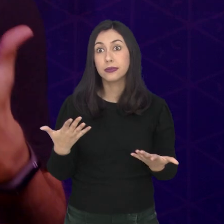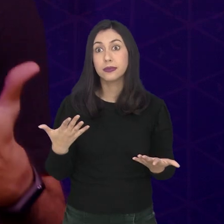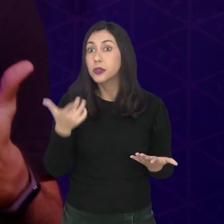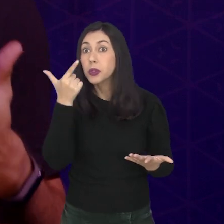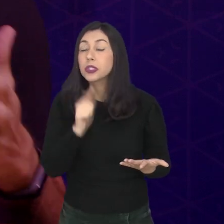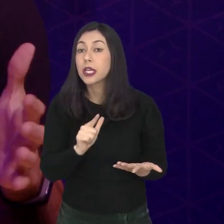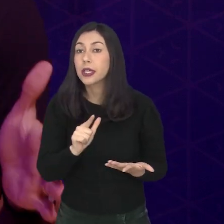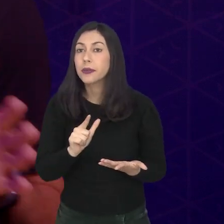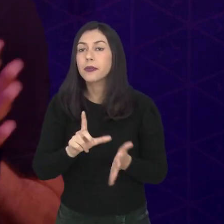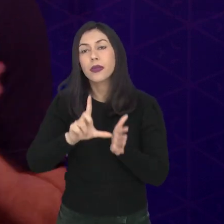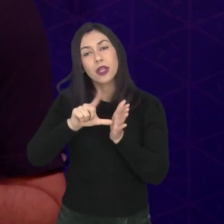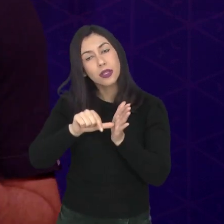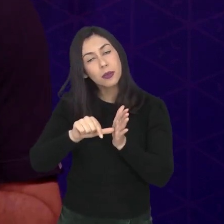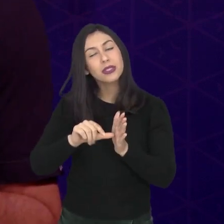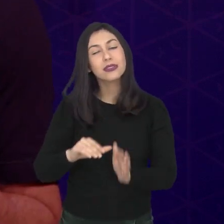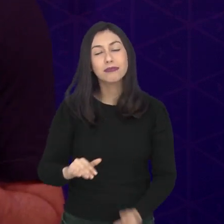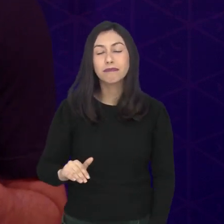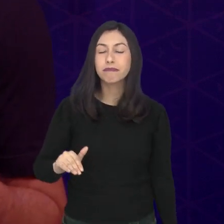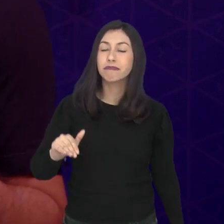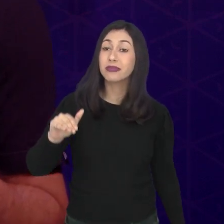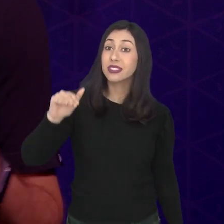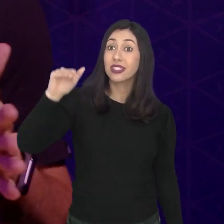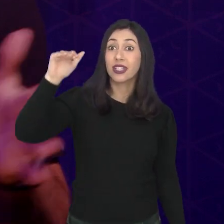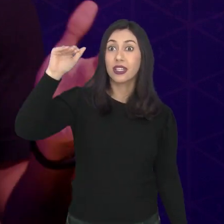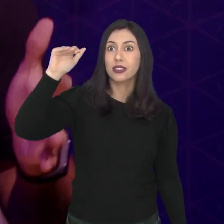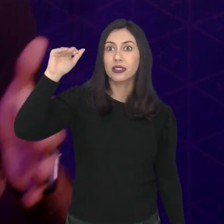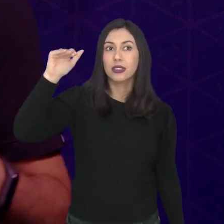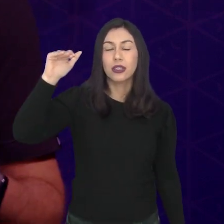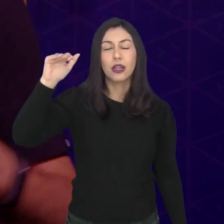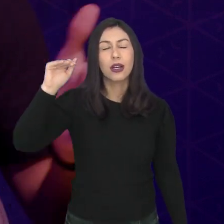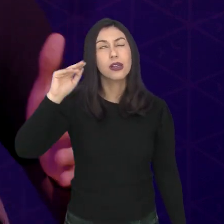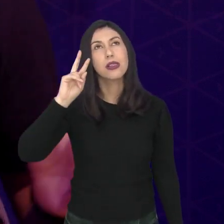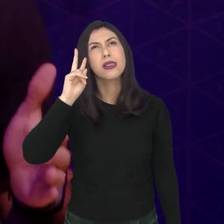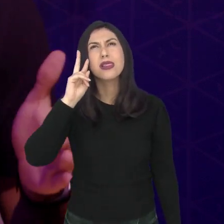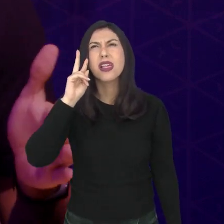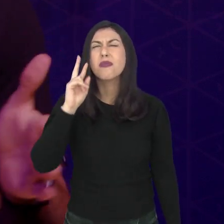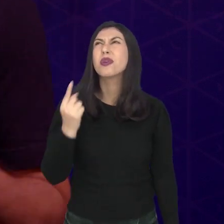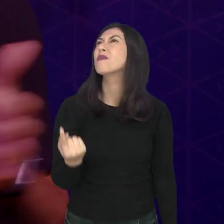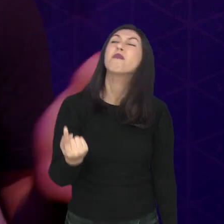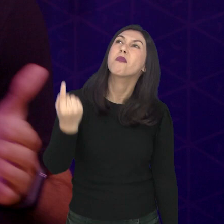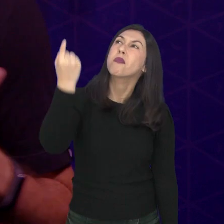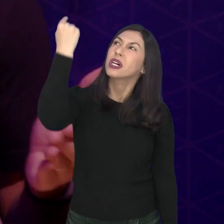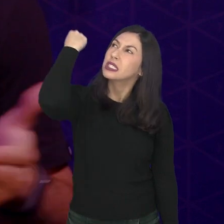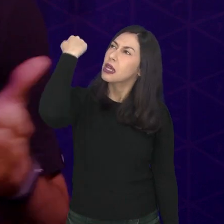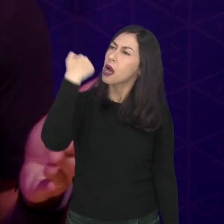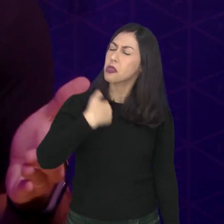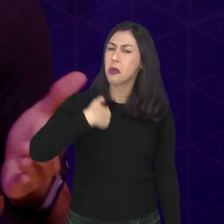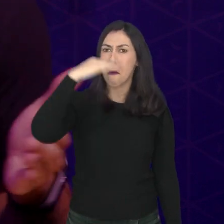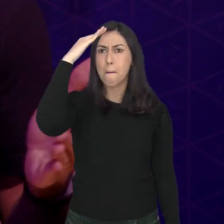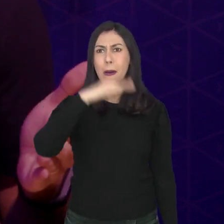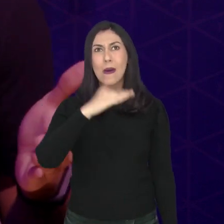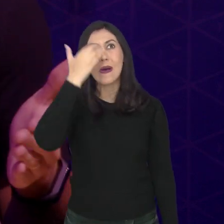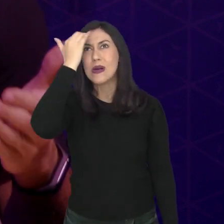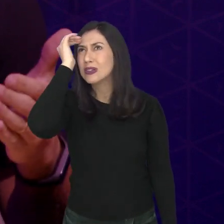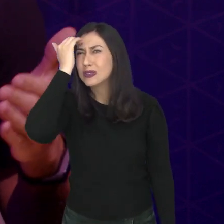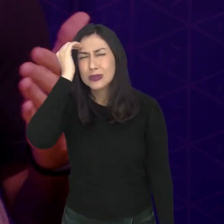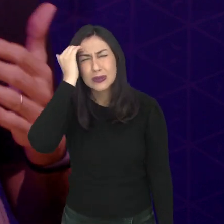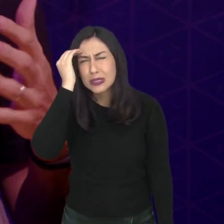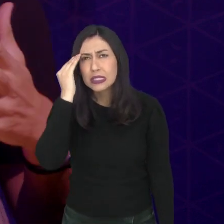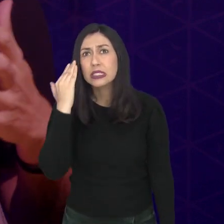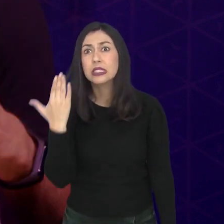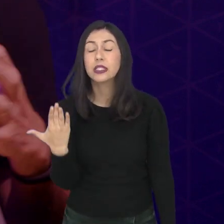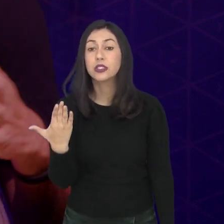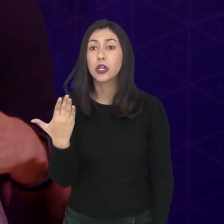não consegue. E aí, quando ele cresce, ele não consegue entender por que ele fazia aquilo. Uhum. E aí